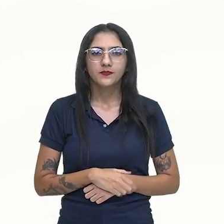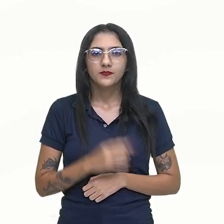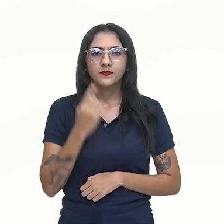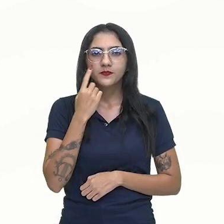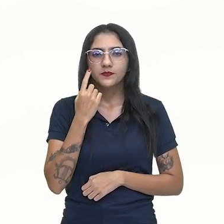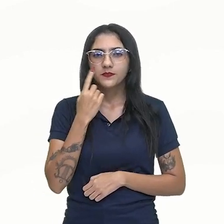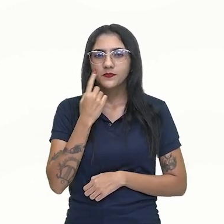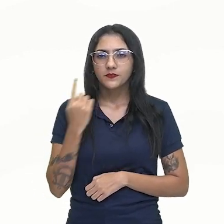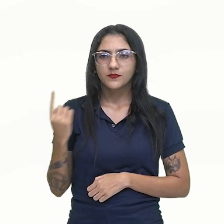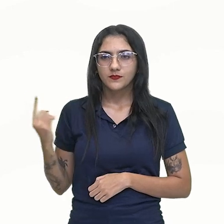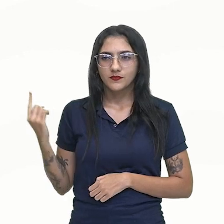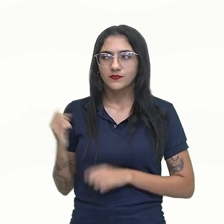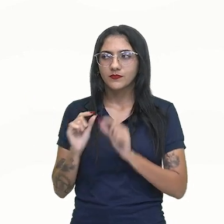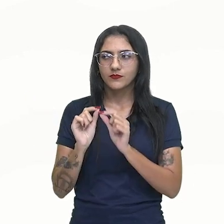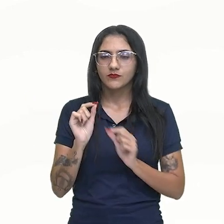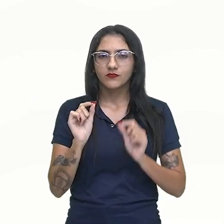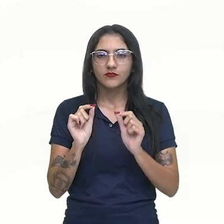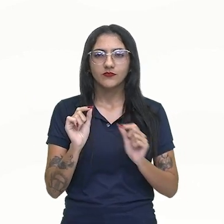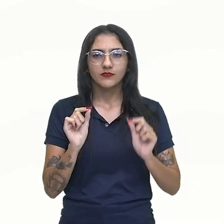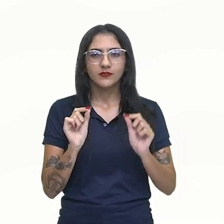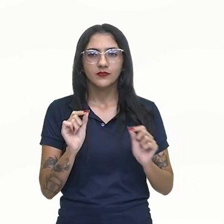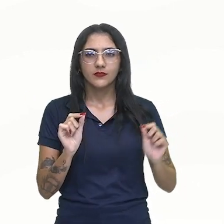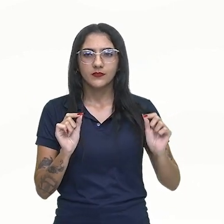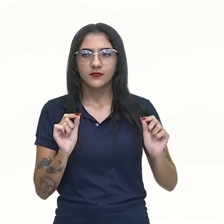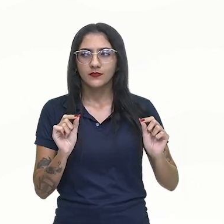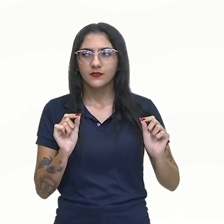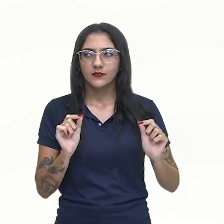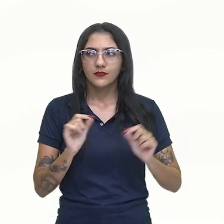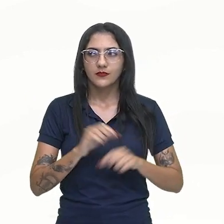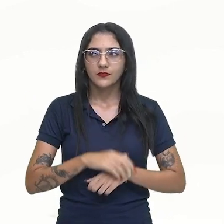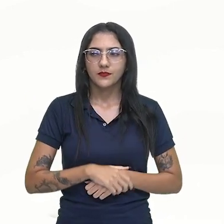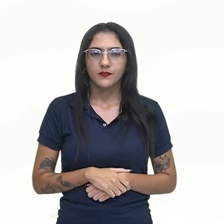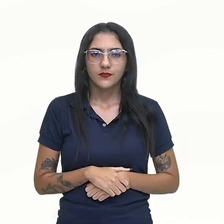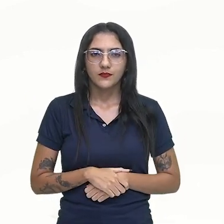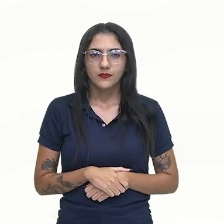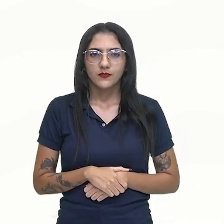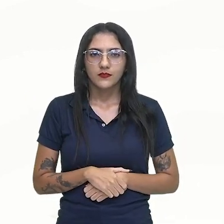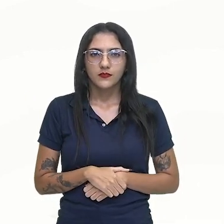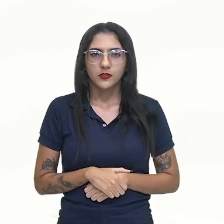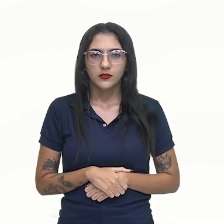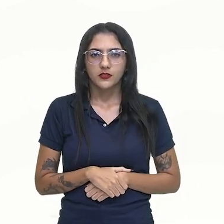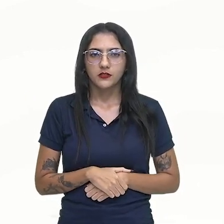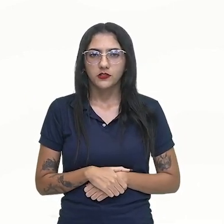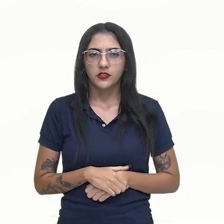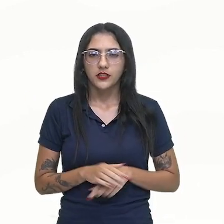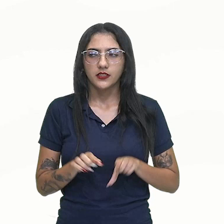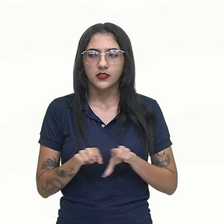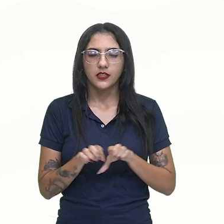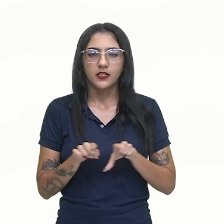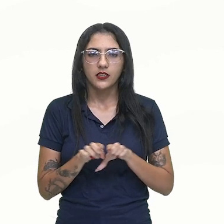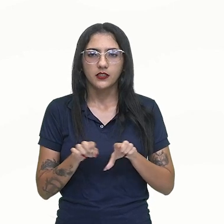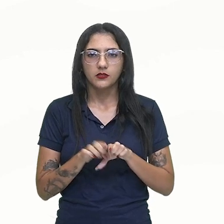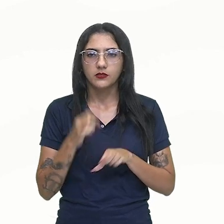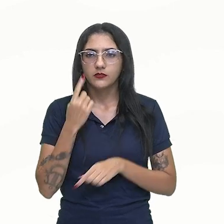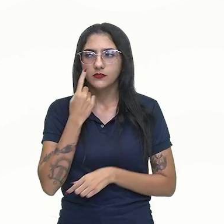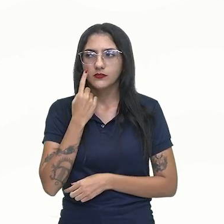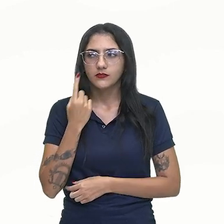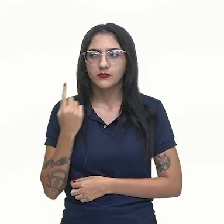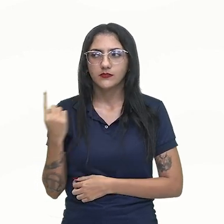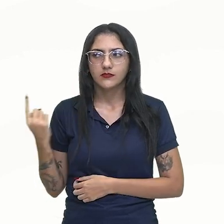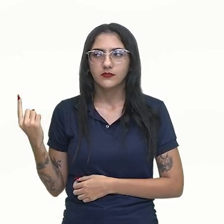1000. 1, 2, 3. Bem aqui vai ser o hectômetro cúbico. Tá? Segunda divisão por